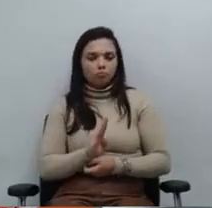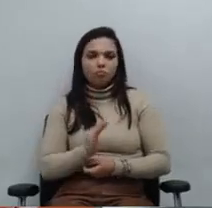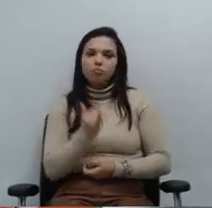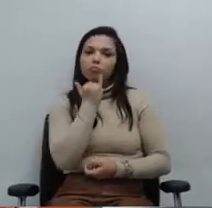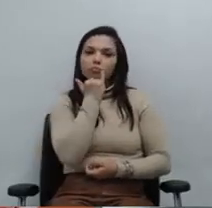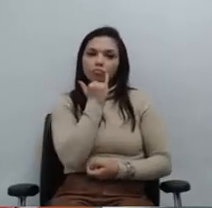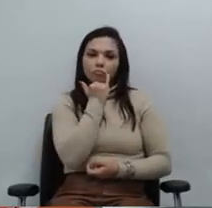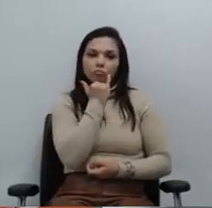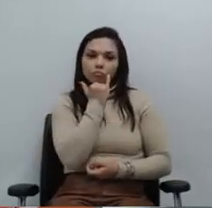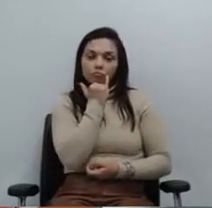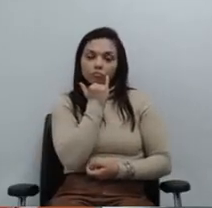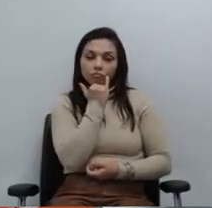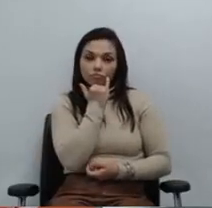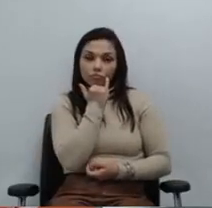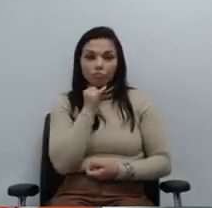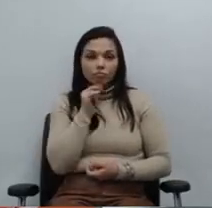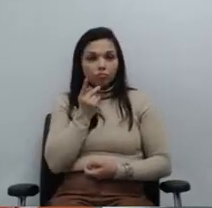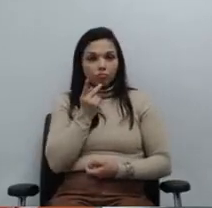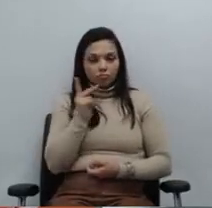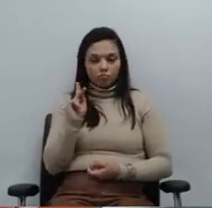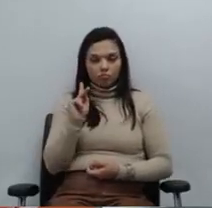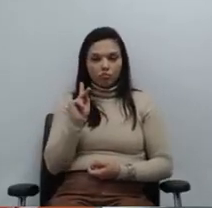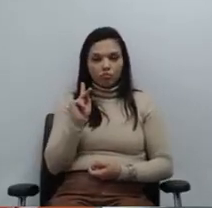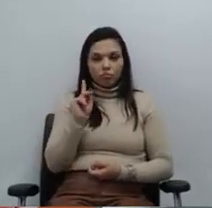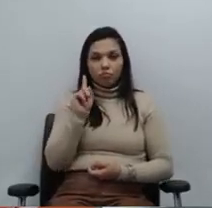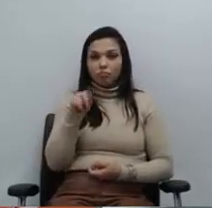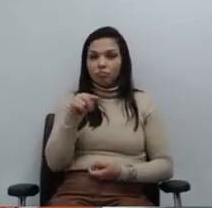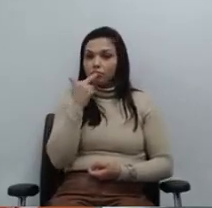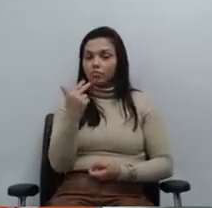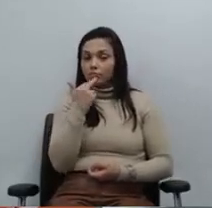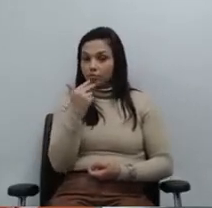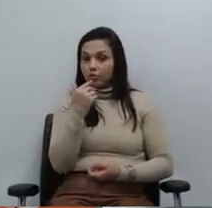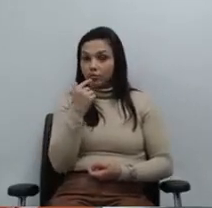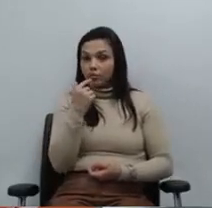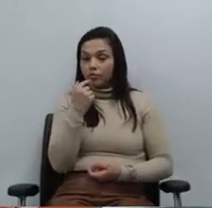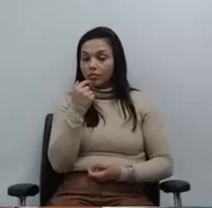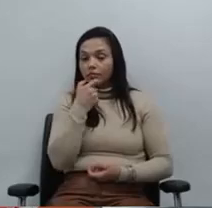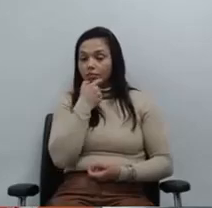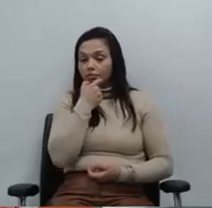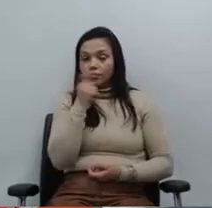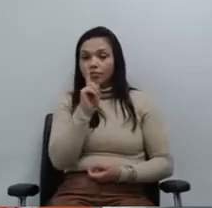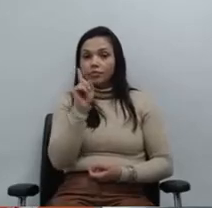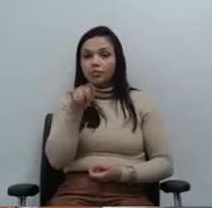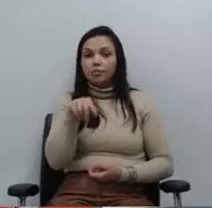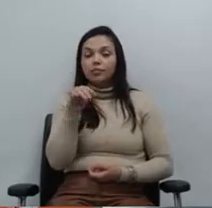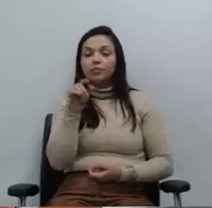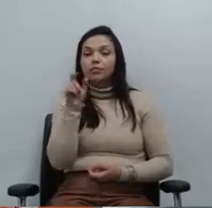aqui na proficiência do colega. É italiano, não é inglesa. Eu